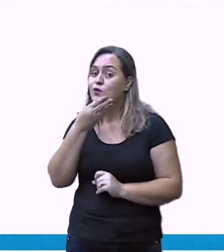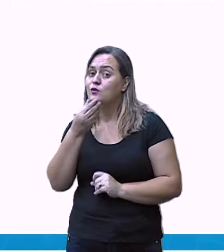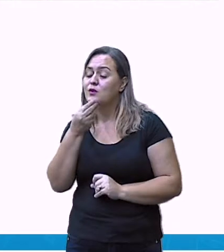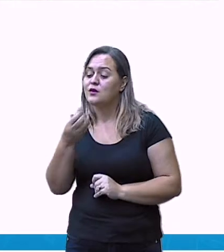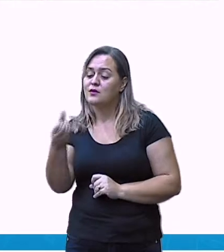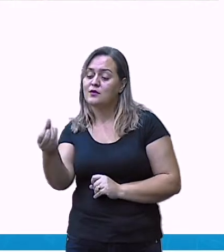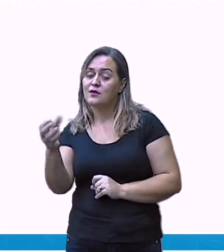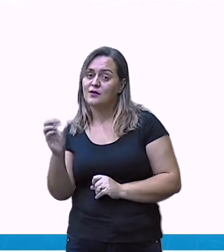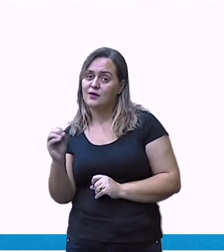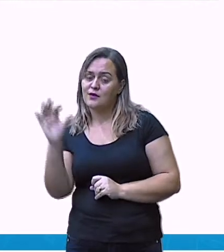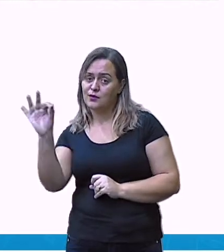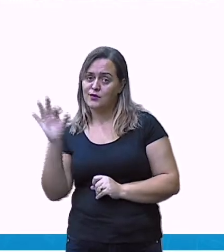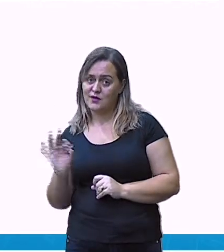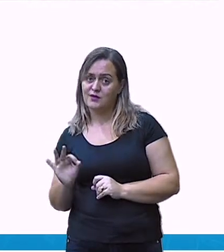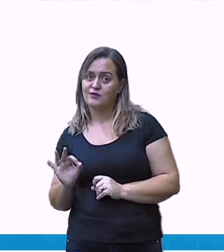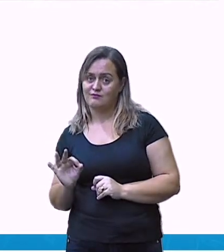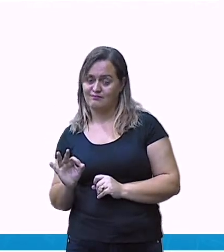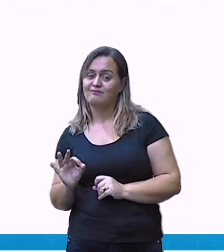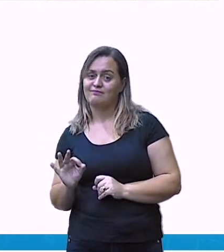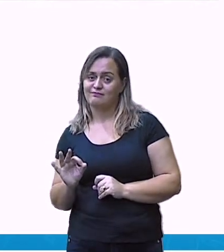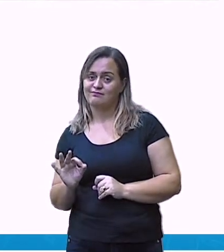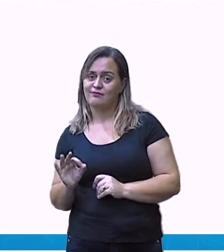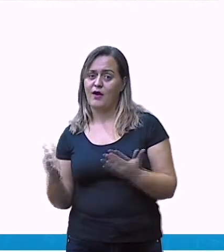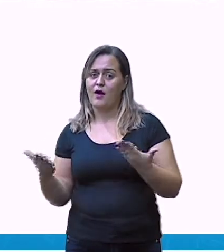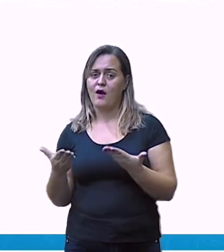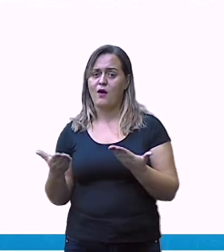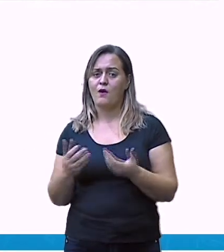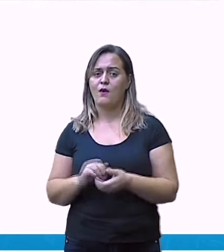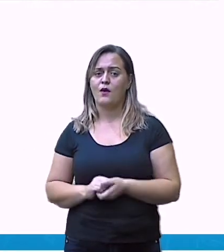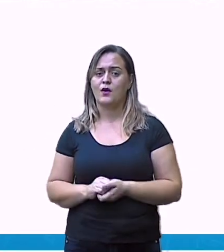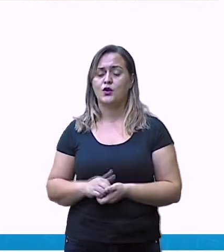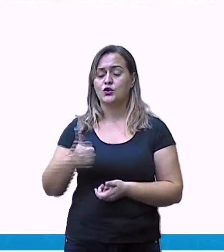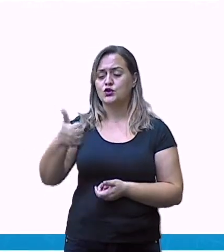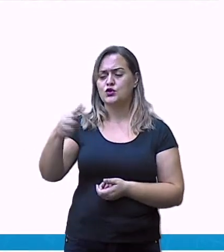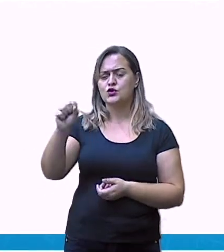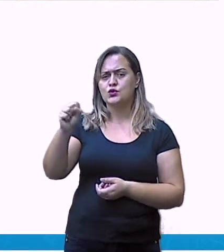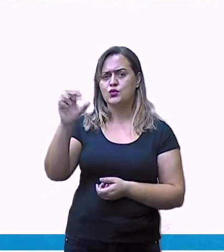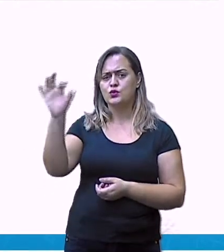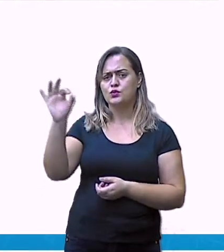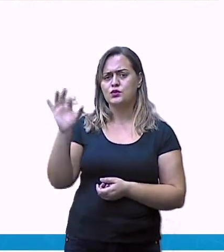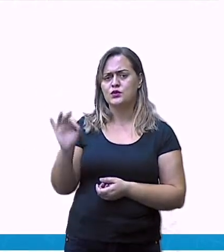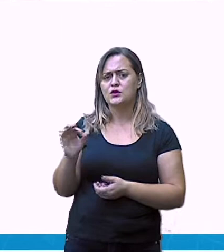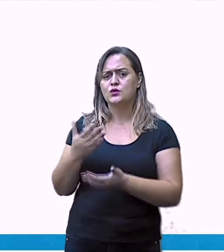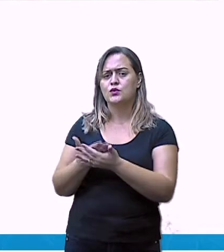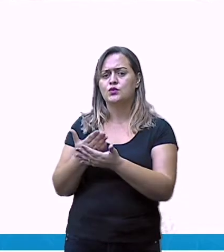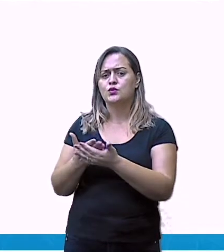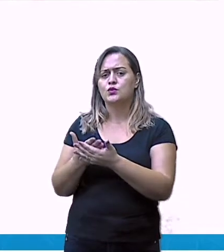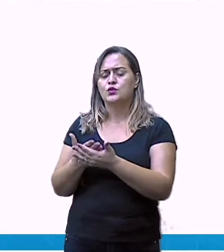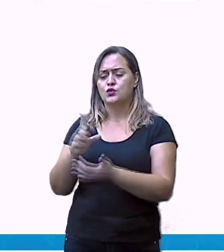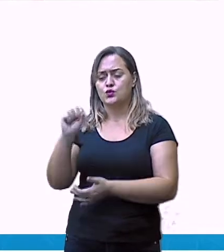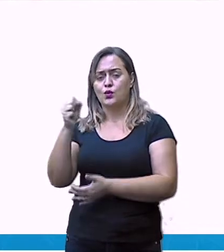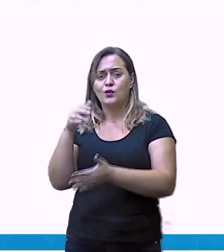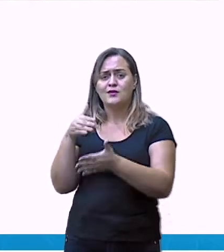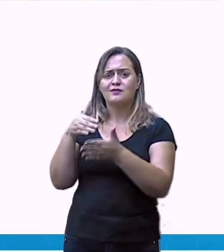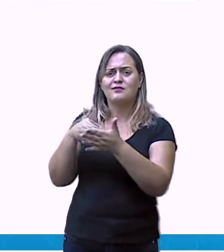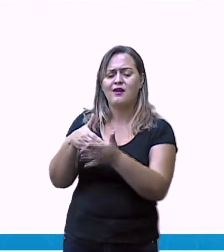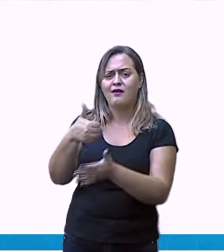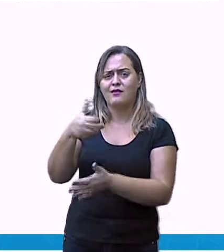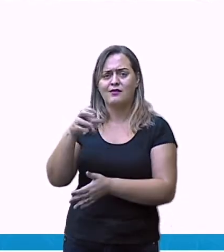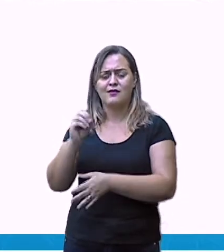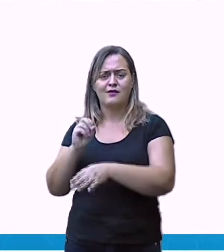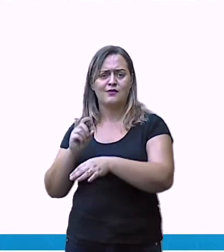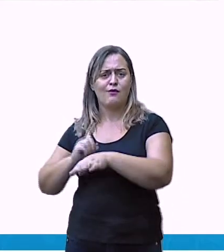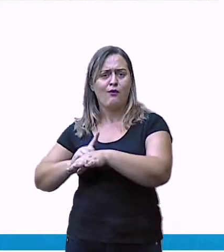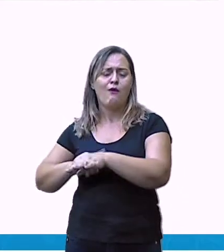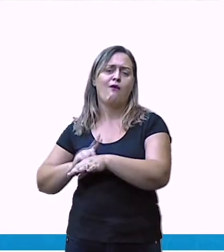De 8 a 10 horas, apenas 18% se dedicam ao estudo. E de 4 a 6